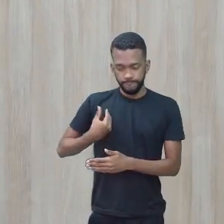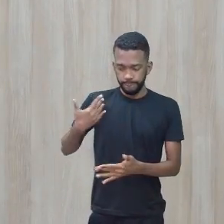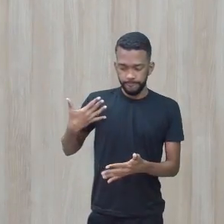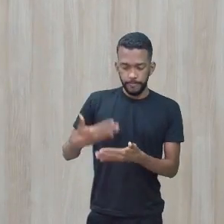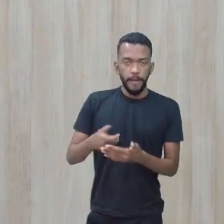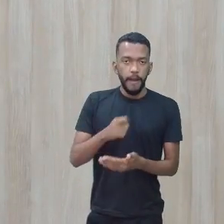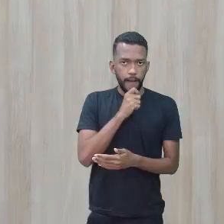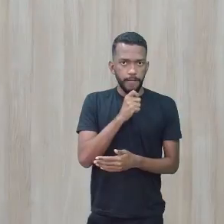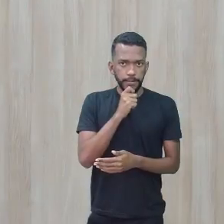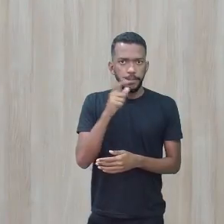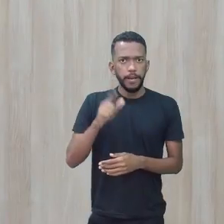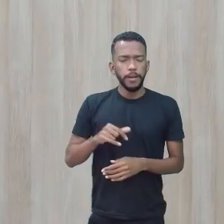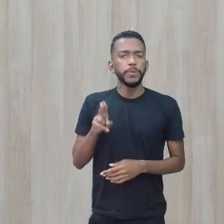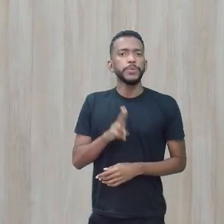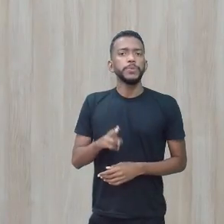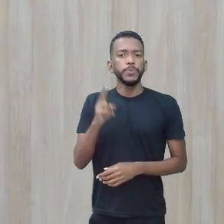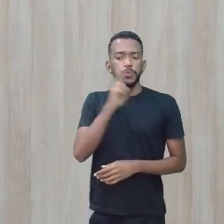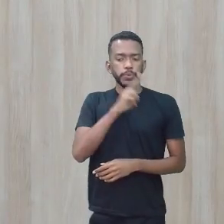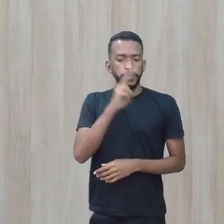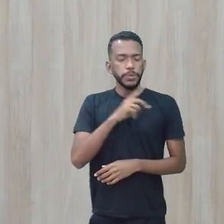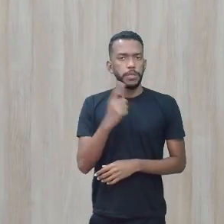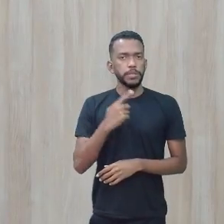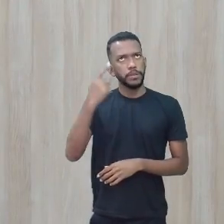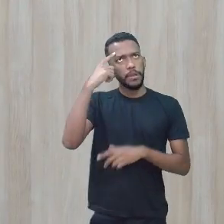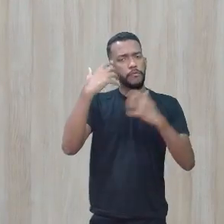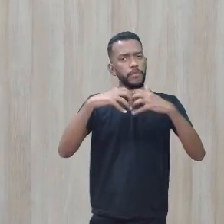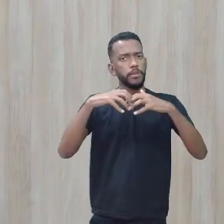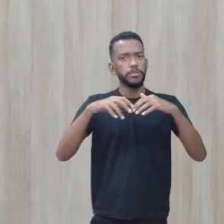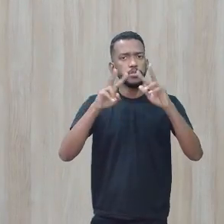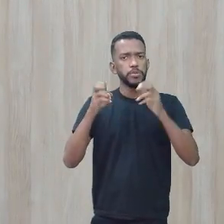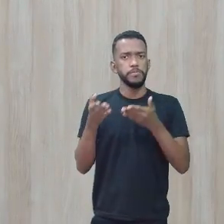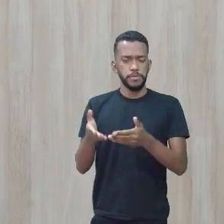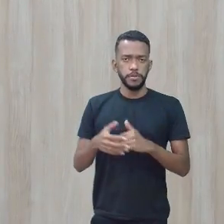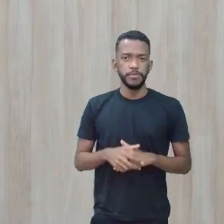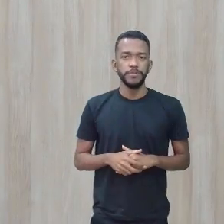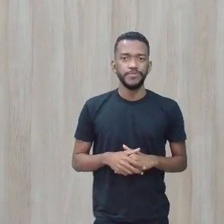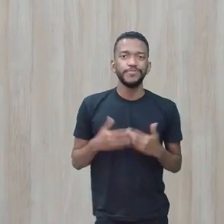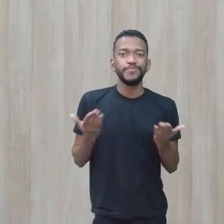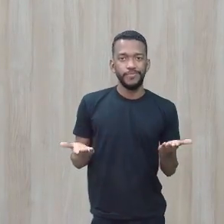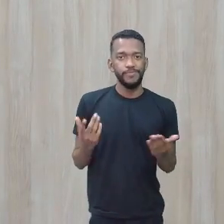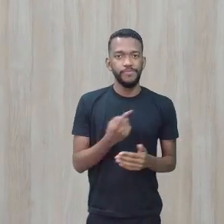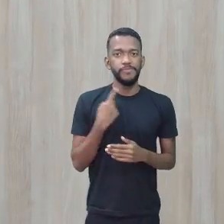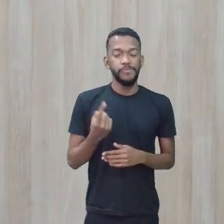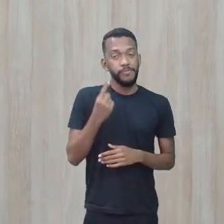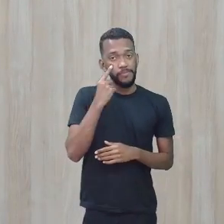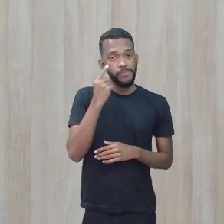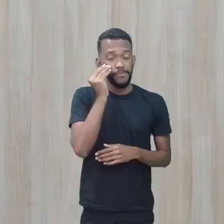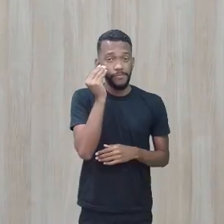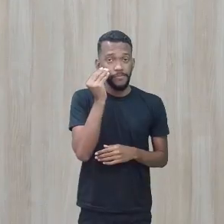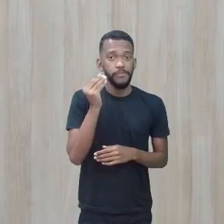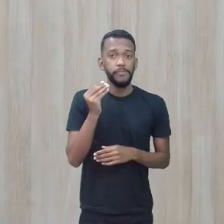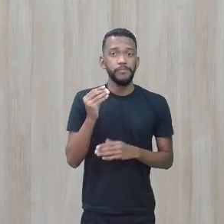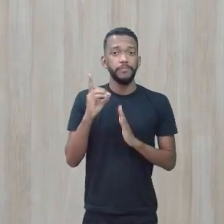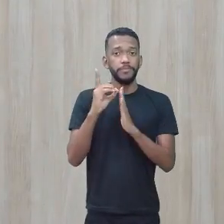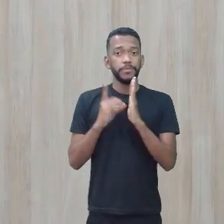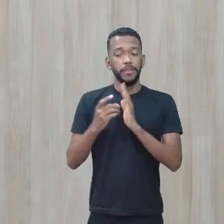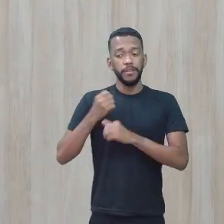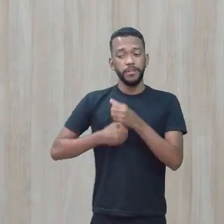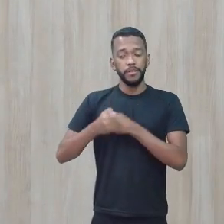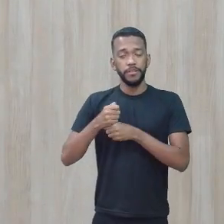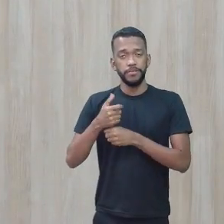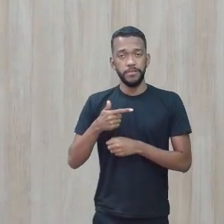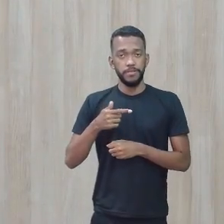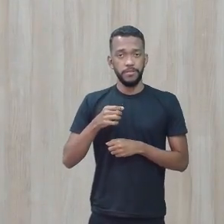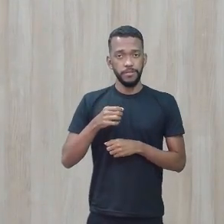ser debatido, é urgente a gente refletir sobre essas questões. Então, a gente vê que desde a década de 70,